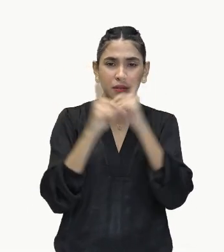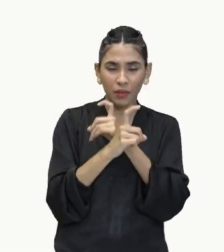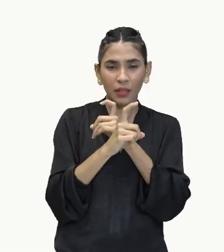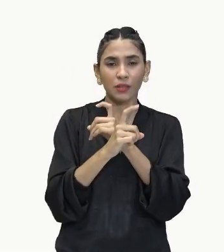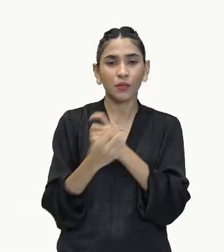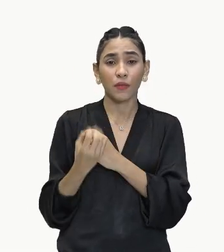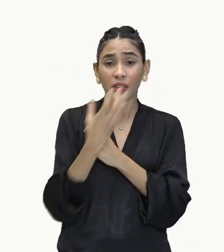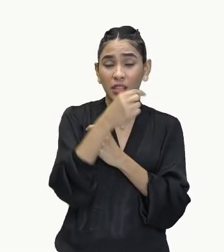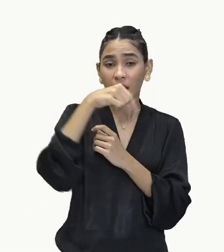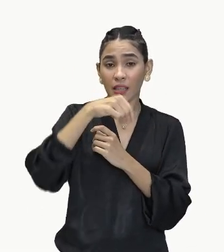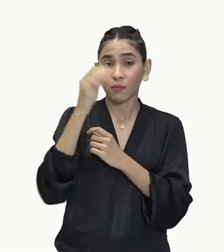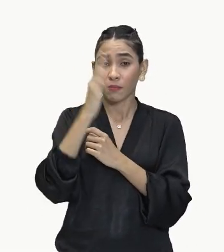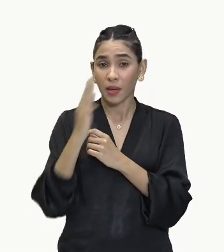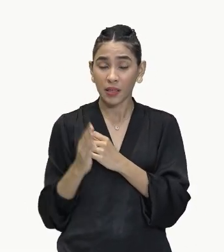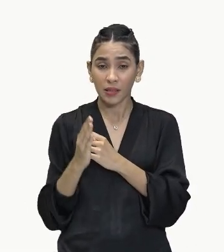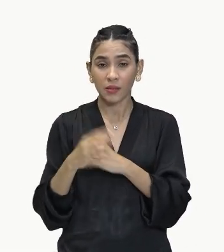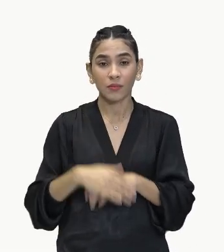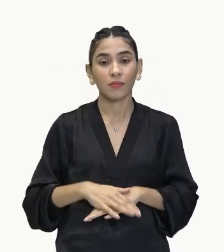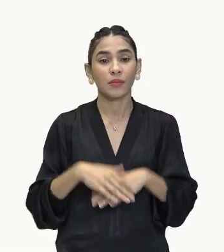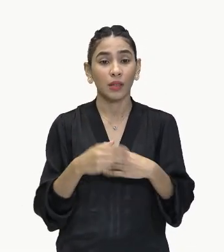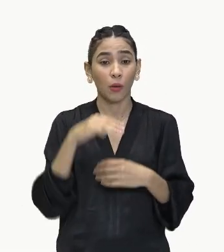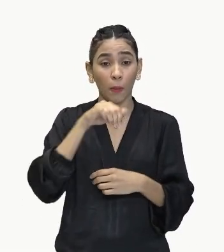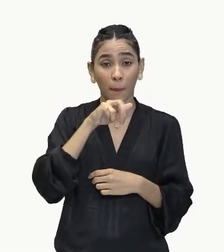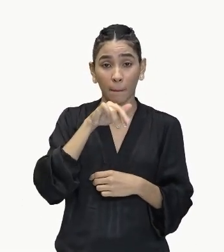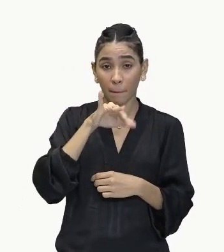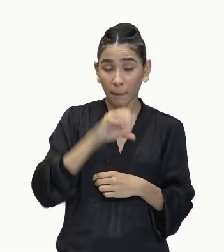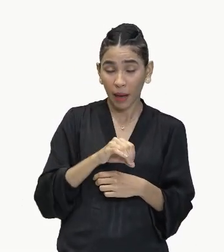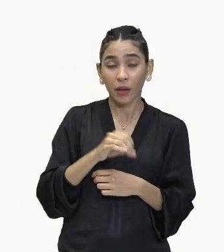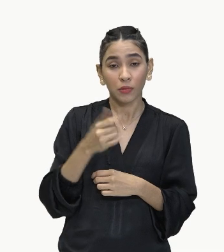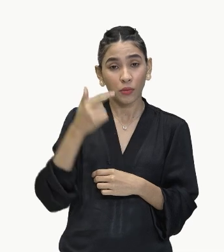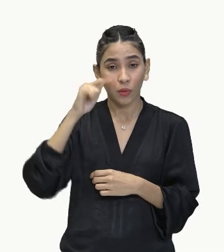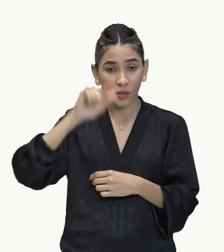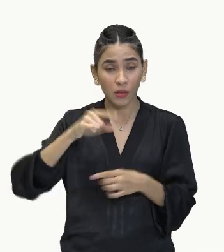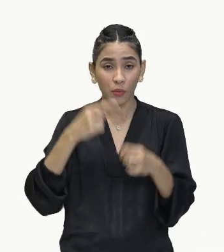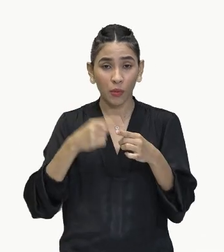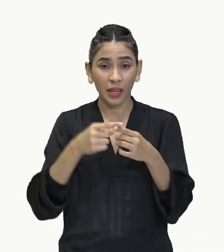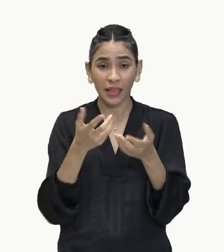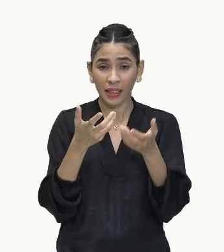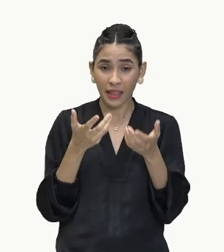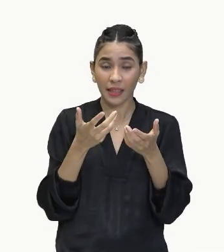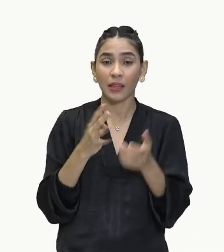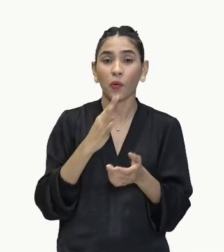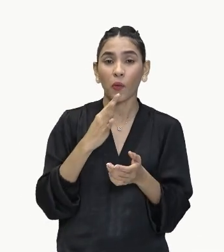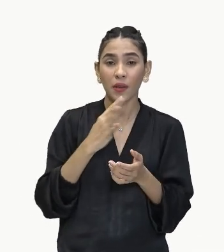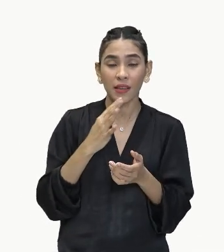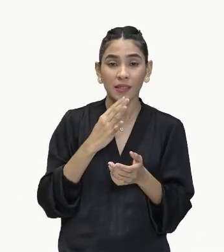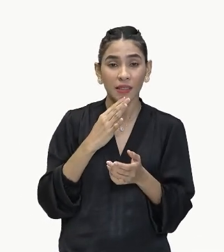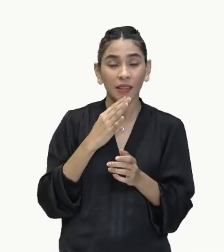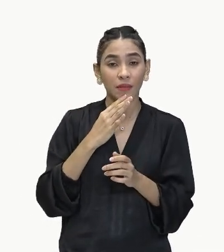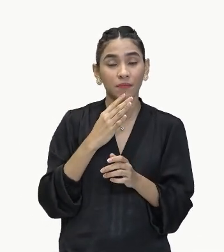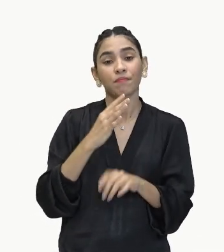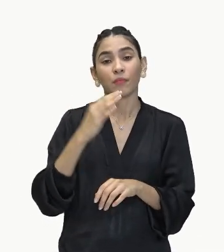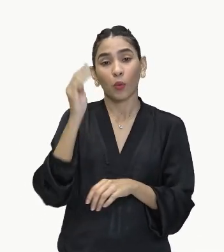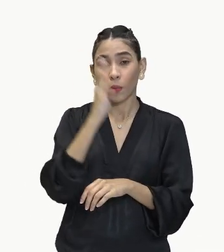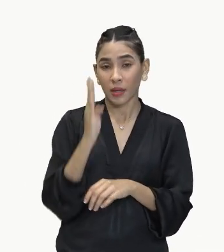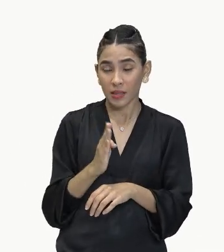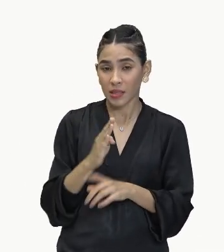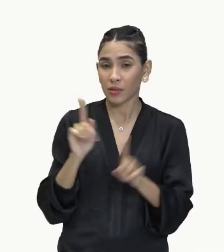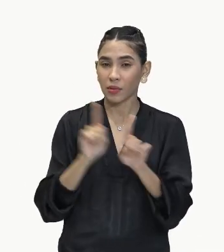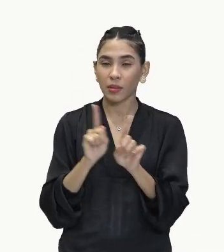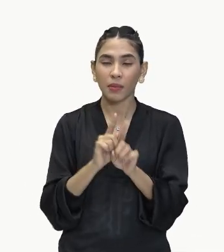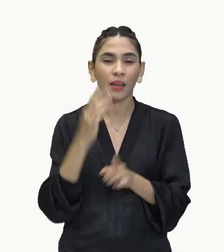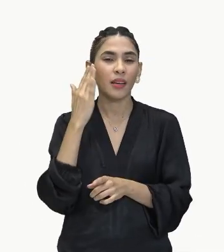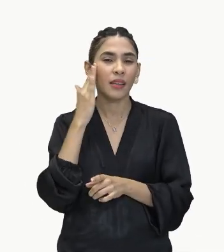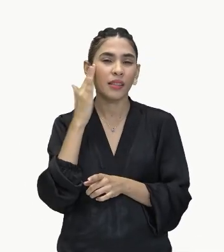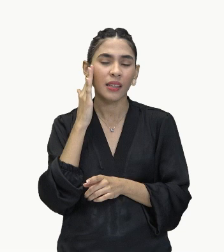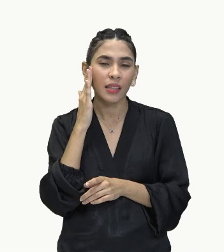do que é hoje. E ele fez isso porque ele queria conhecer este Brasil e compreender efetivamente